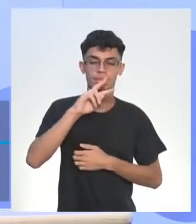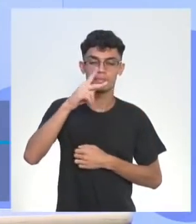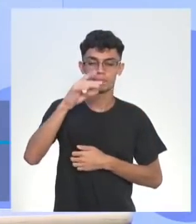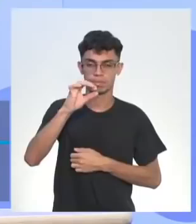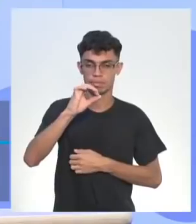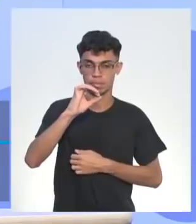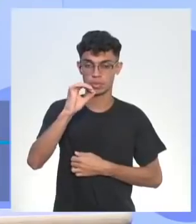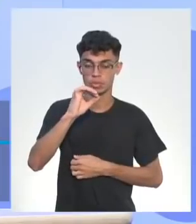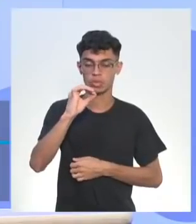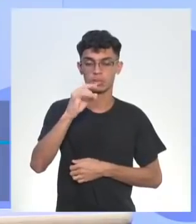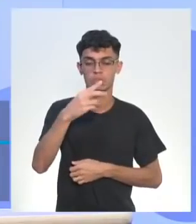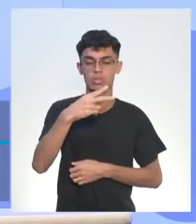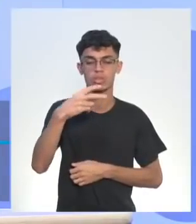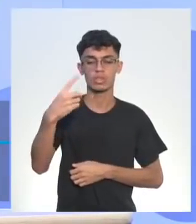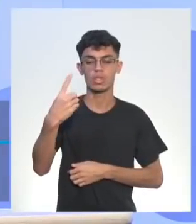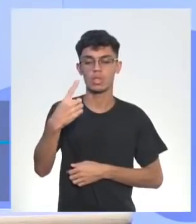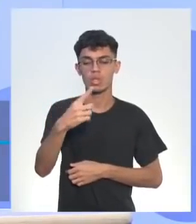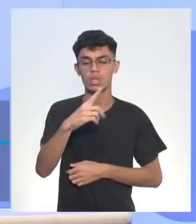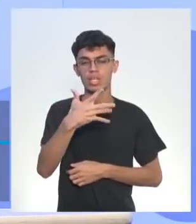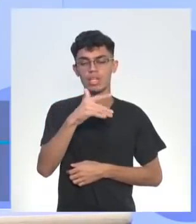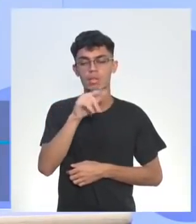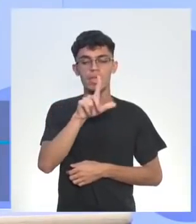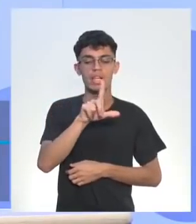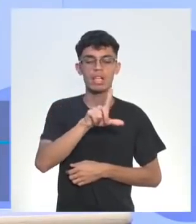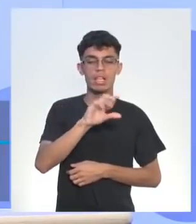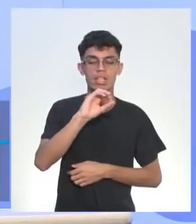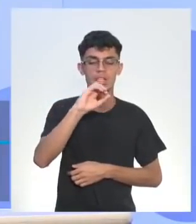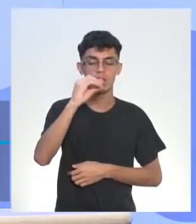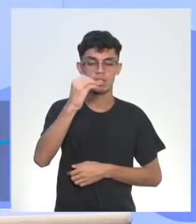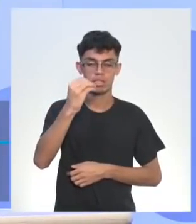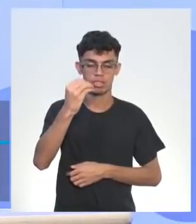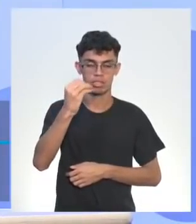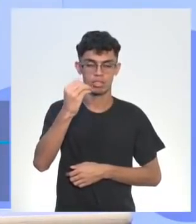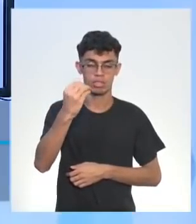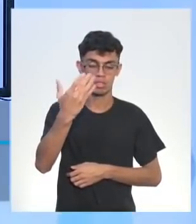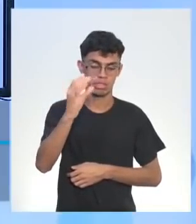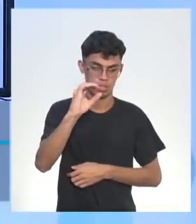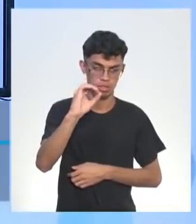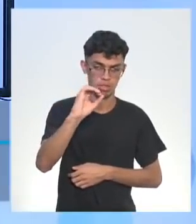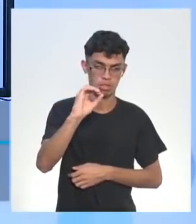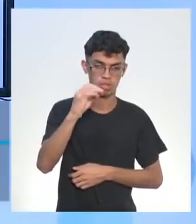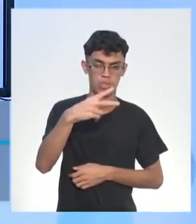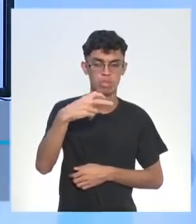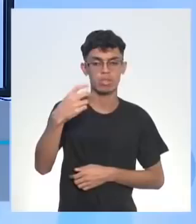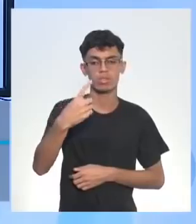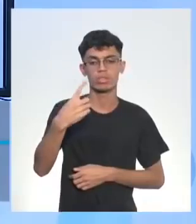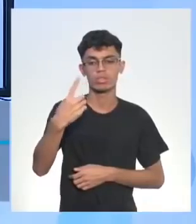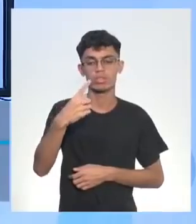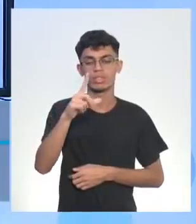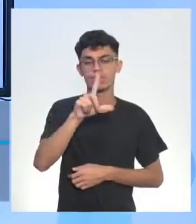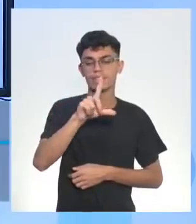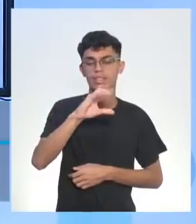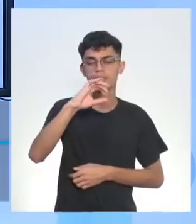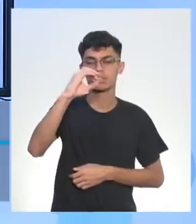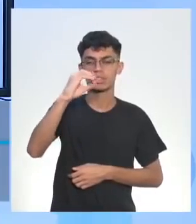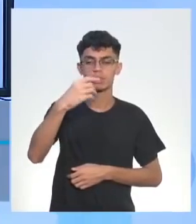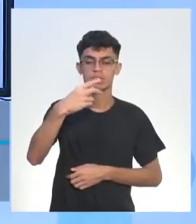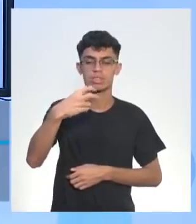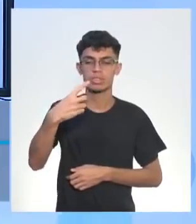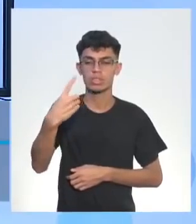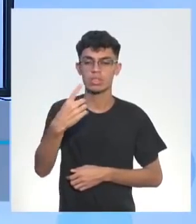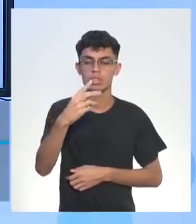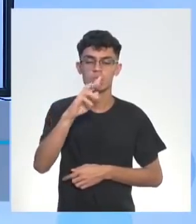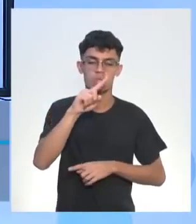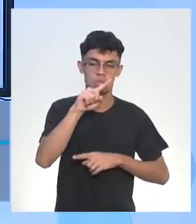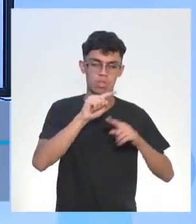0 é 1. Então, se eu tiver uma letra elevada a 0, vai dar 1, né? Sim, Não importa. Uma letra elevada a zero, uma fração elevada